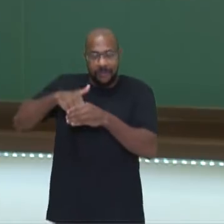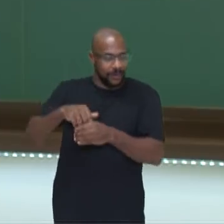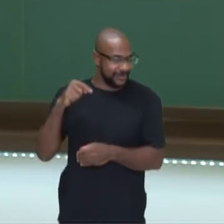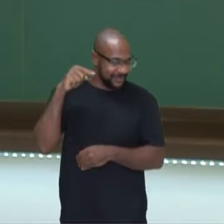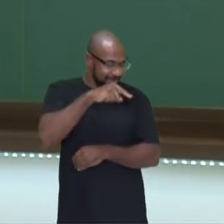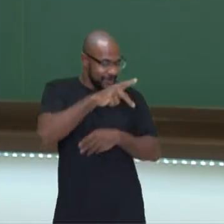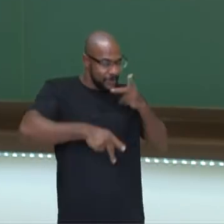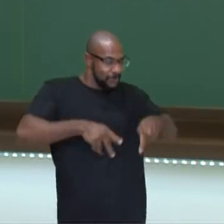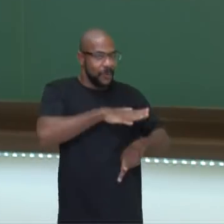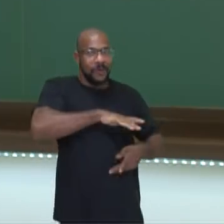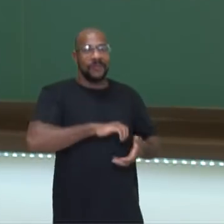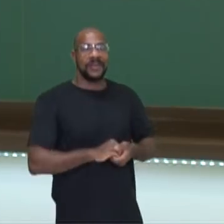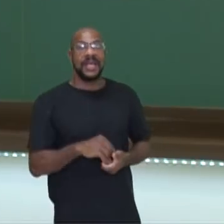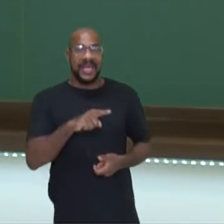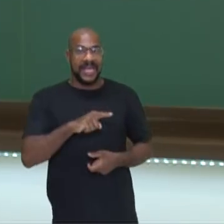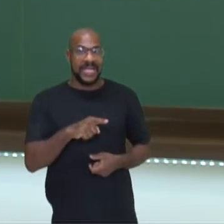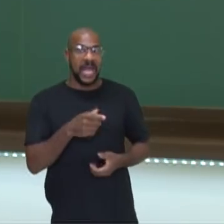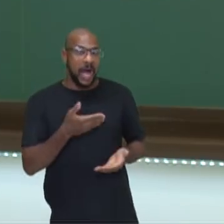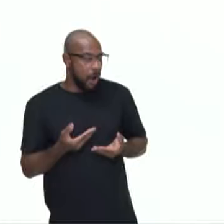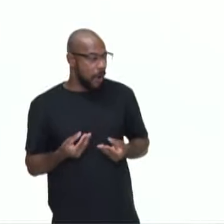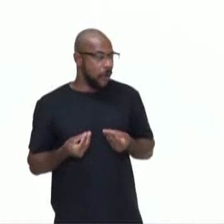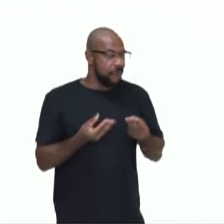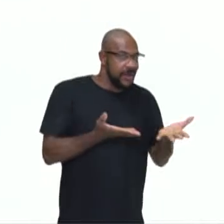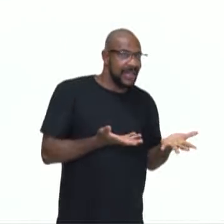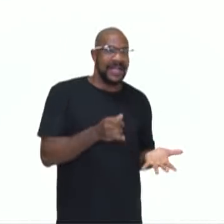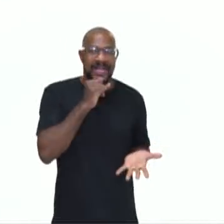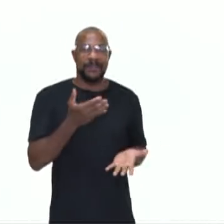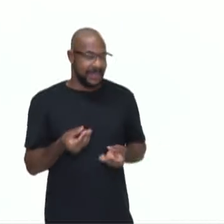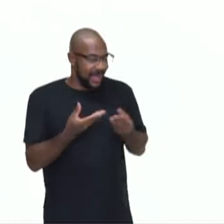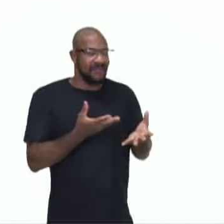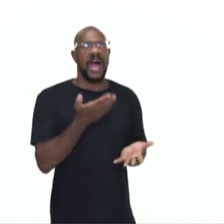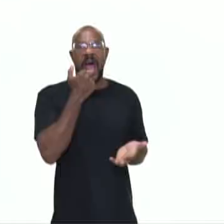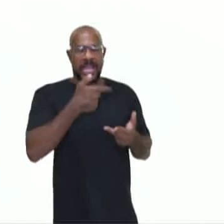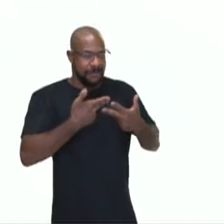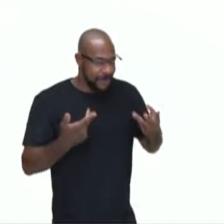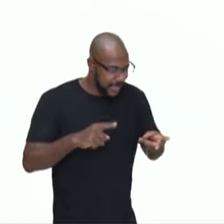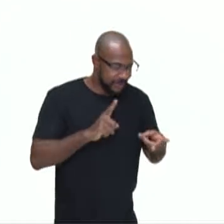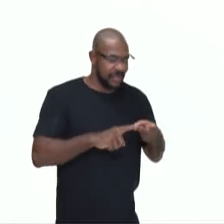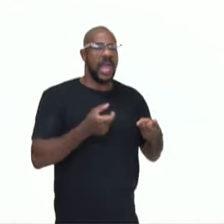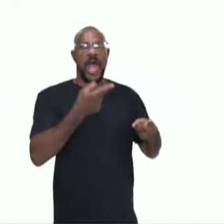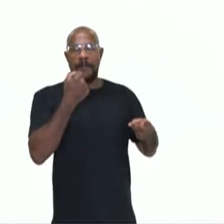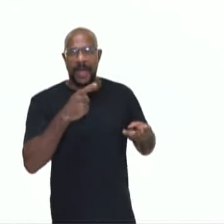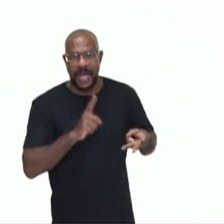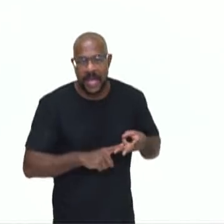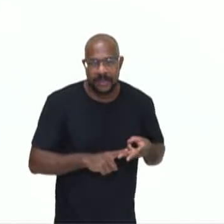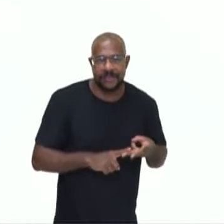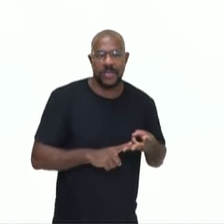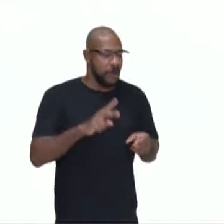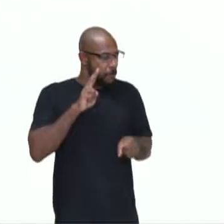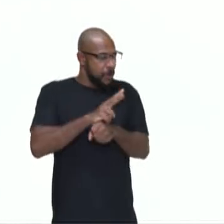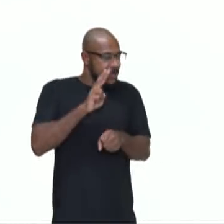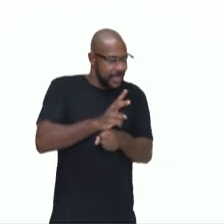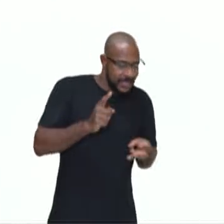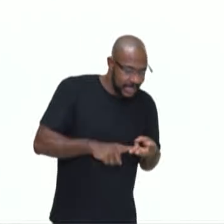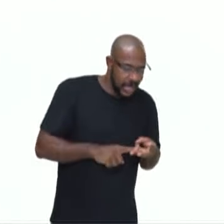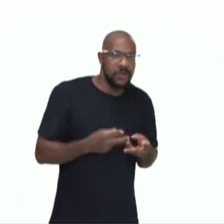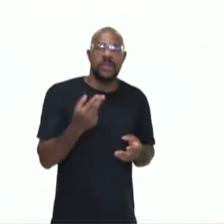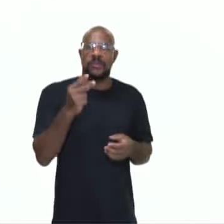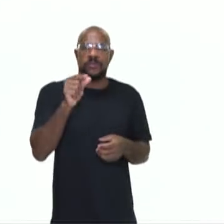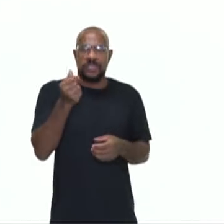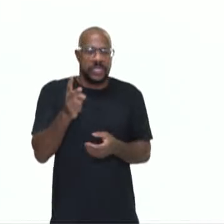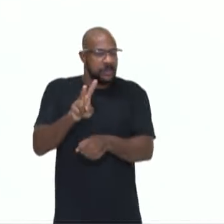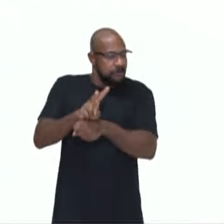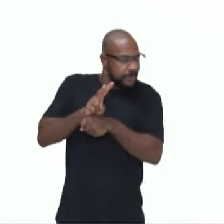coronel oferecia favores, como sacolas de alimentos, remédios, proteção, dinheiro emprestado,